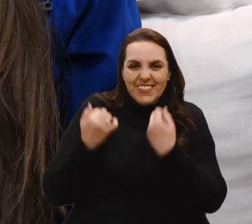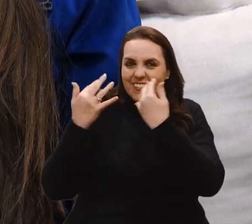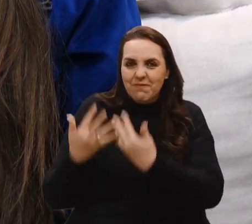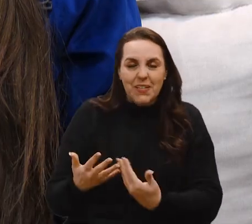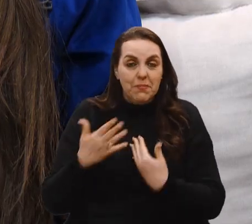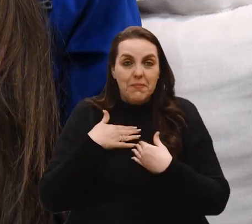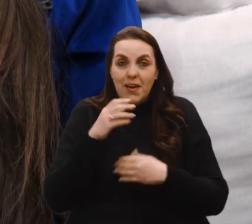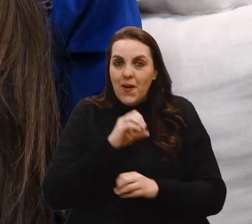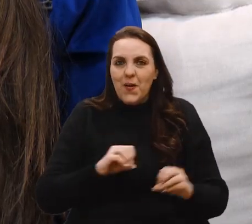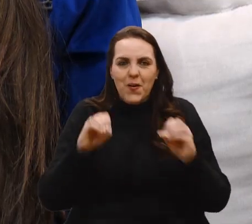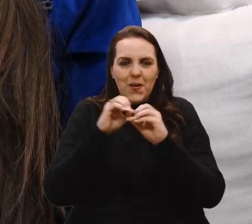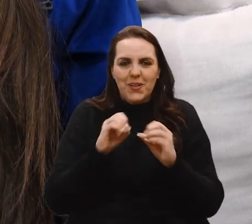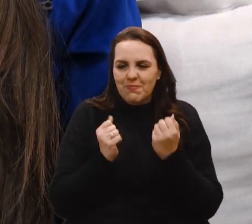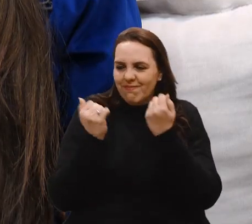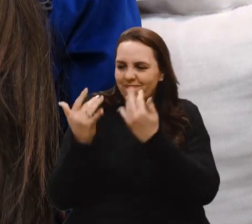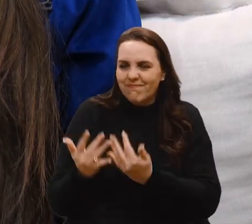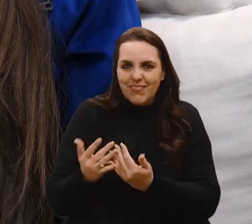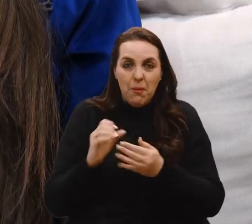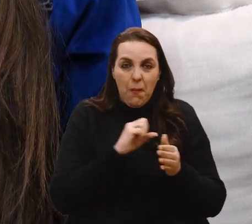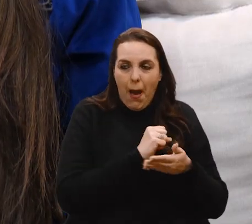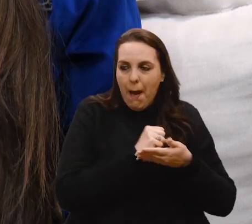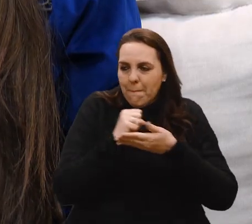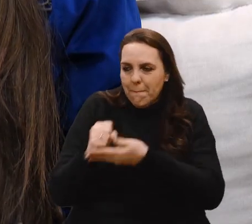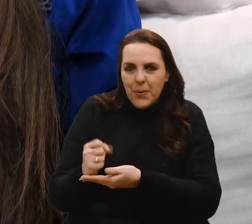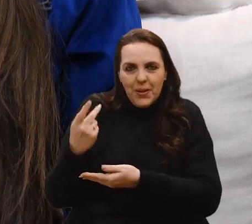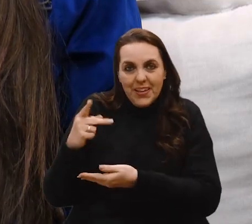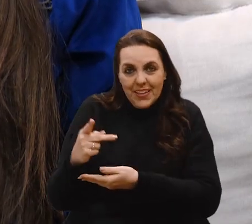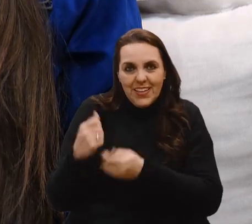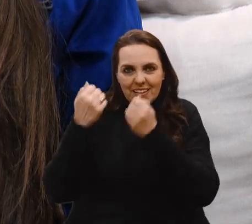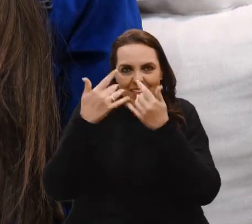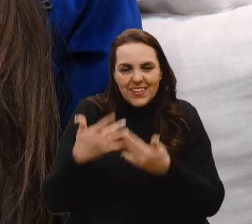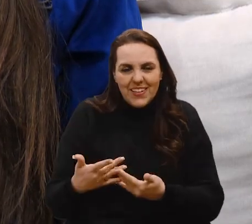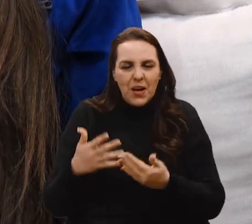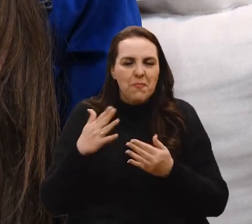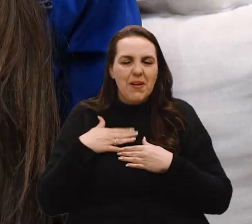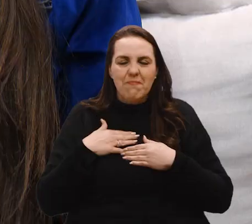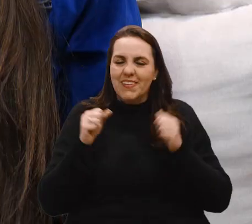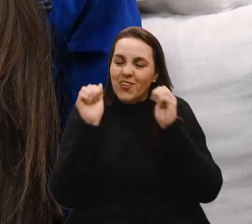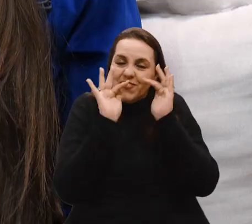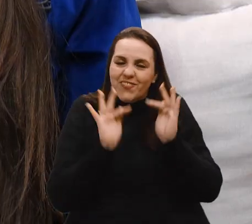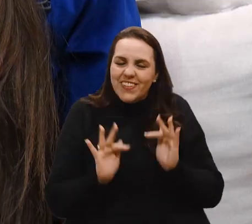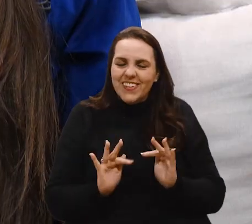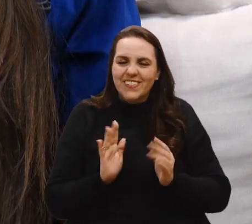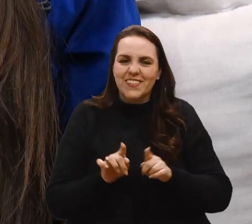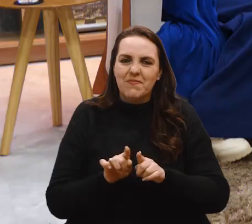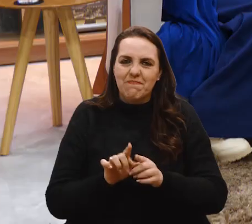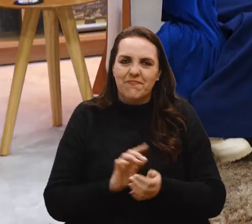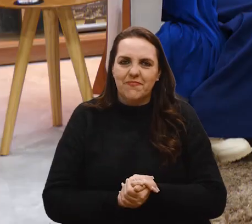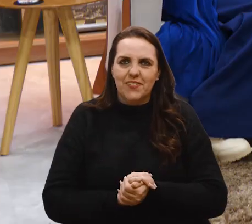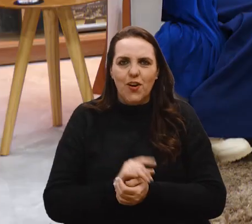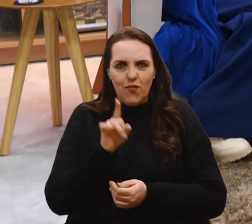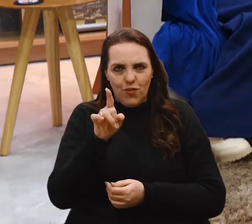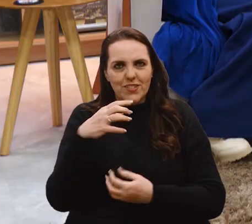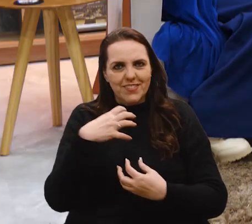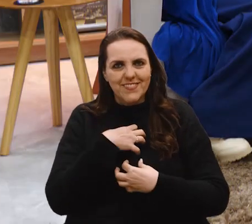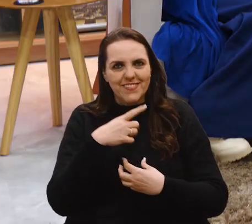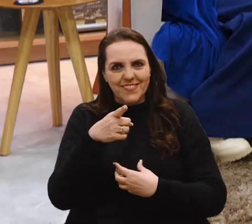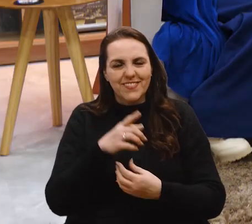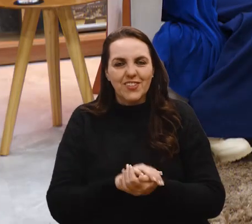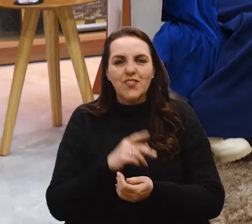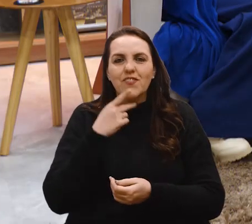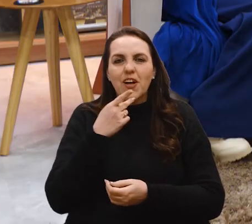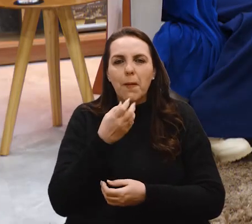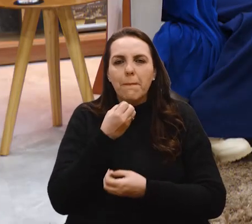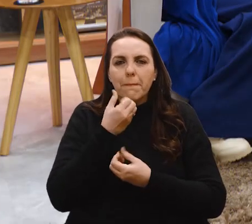saber que contam comigo para eu poder explicar. Pra mim é algo que me deixa feliz também. É que tu tem uma questão que tu já falou